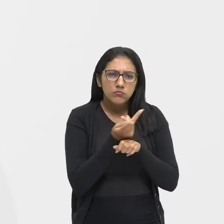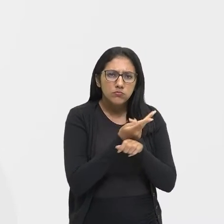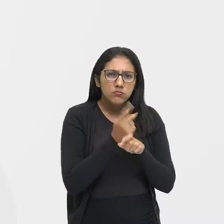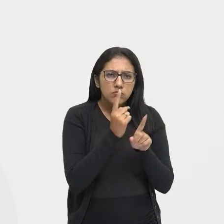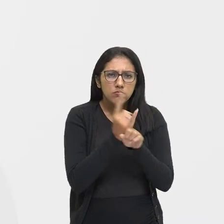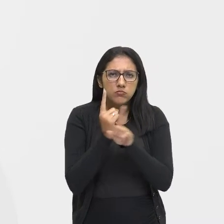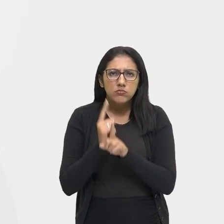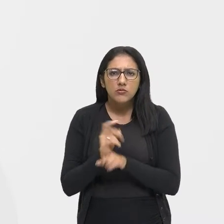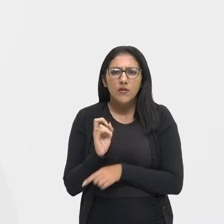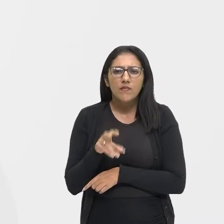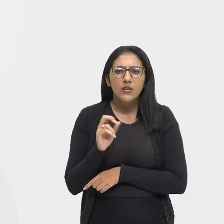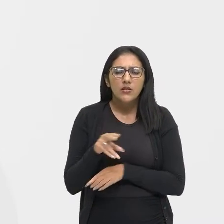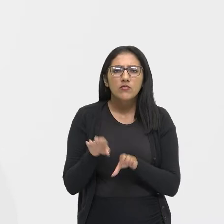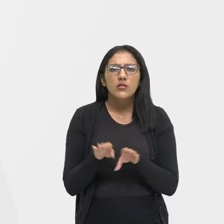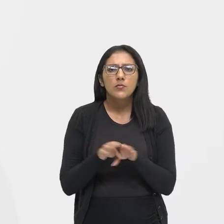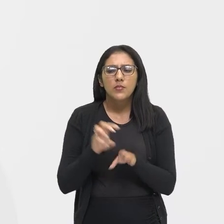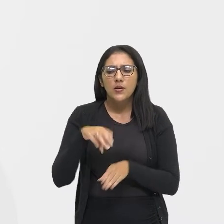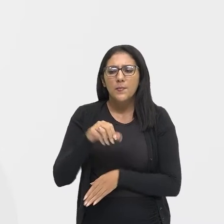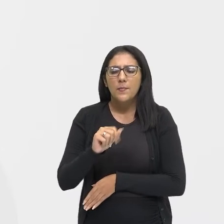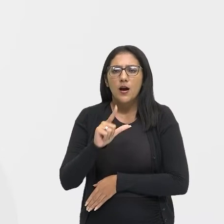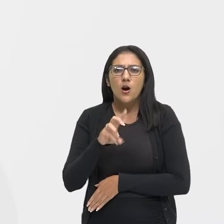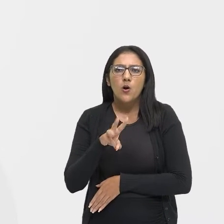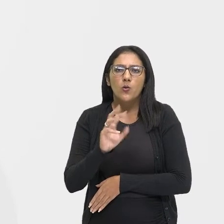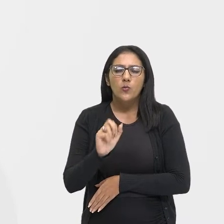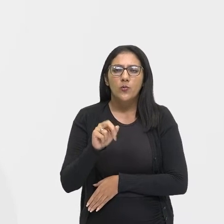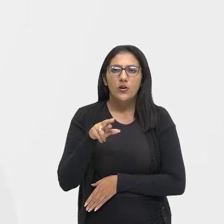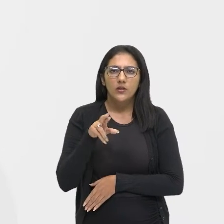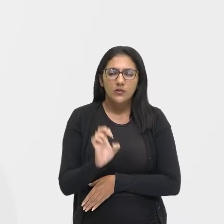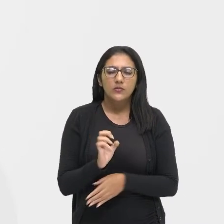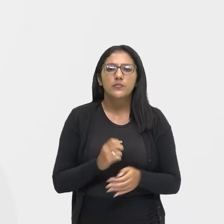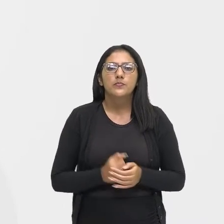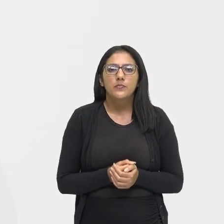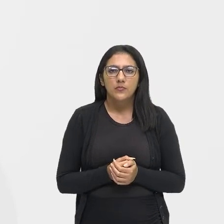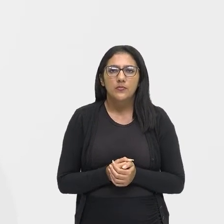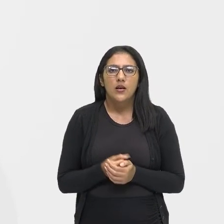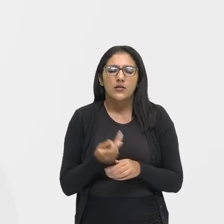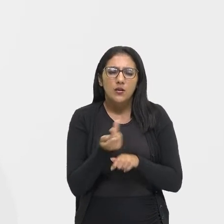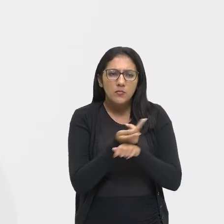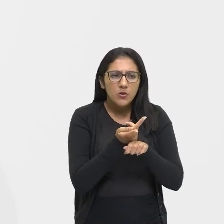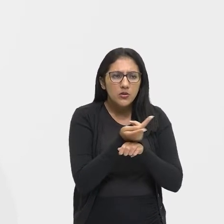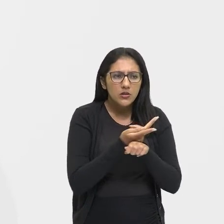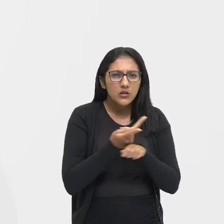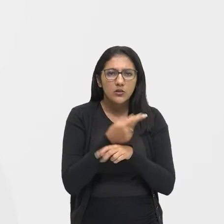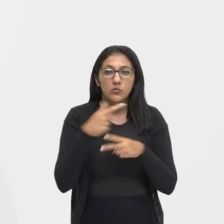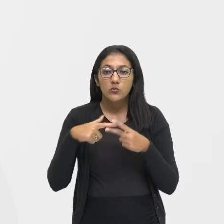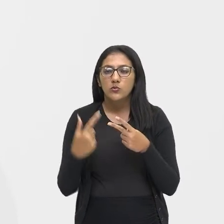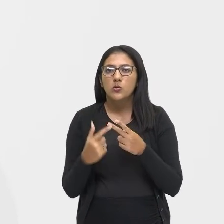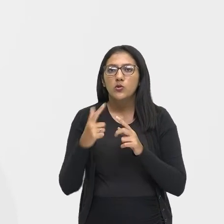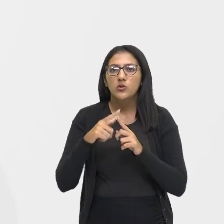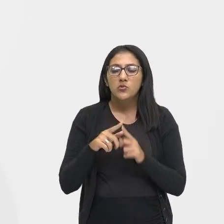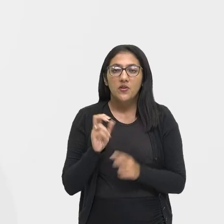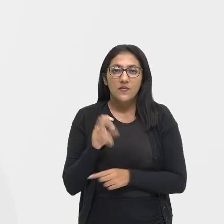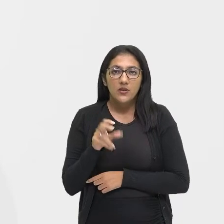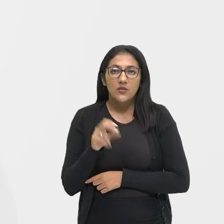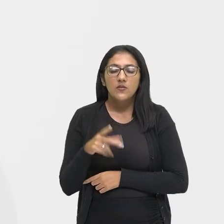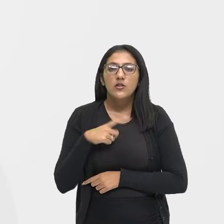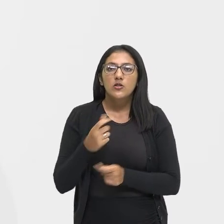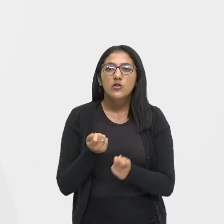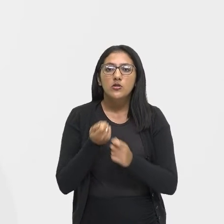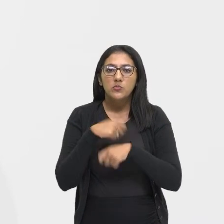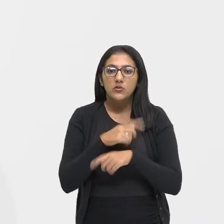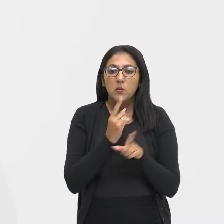lá. Os tipos de manutenção. Quais são as principais tarefas da manutenção preventiva? A gente tem que